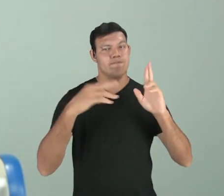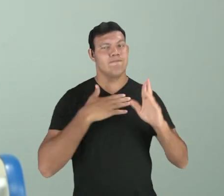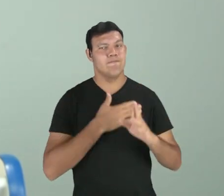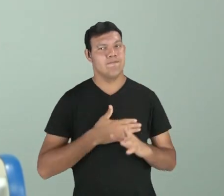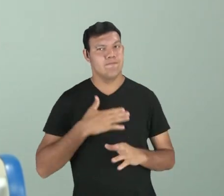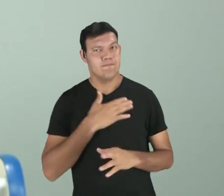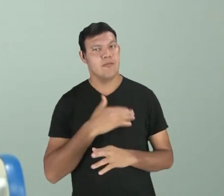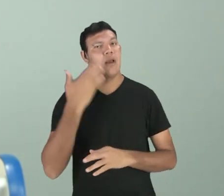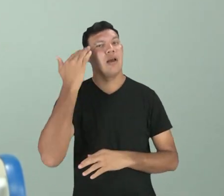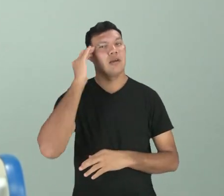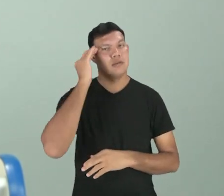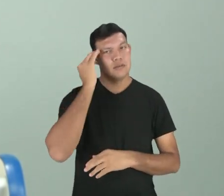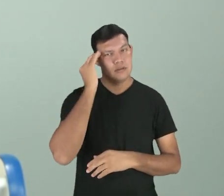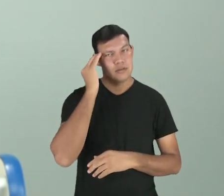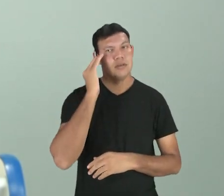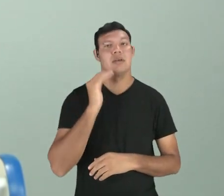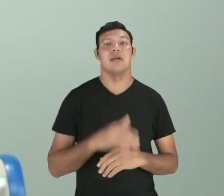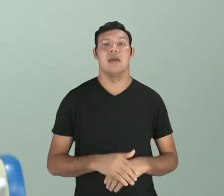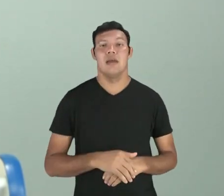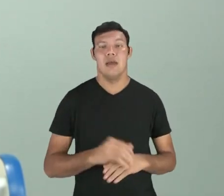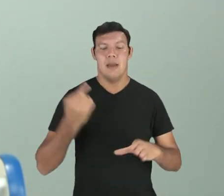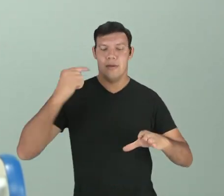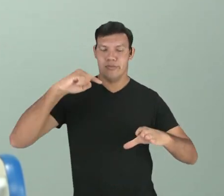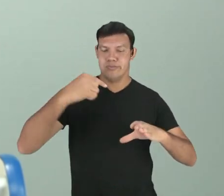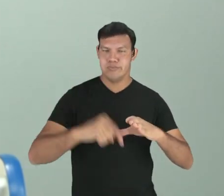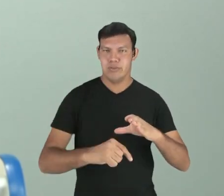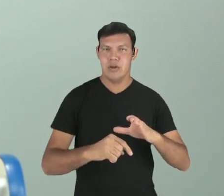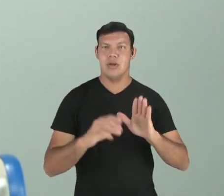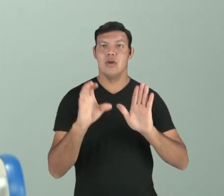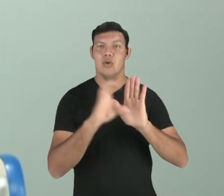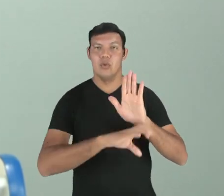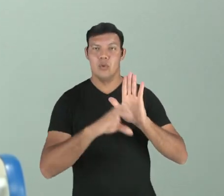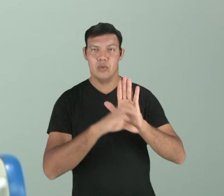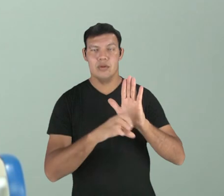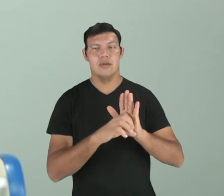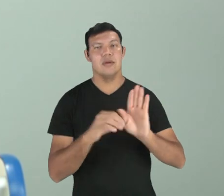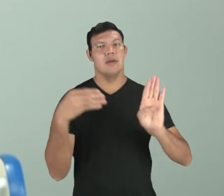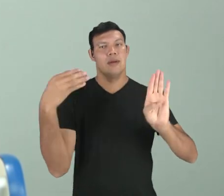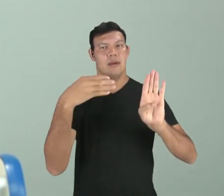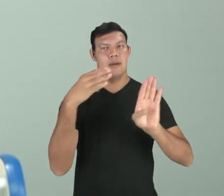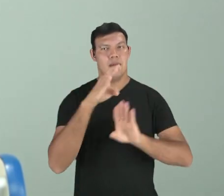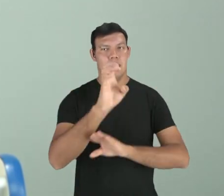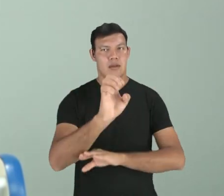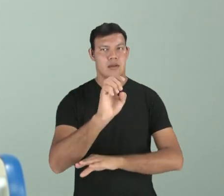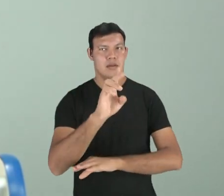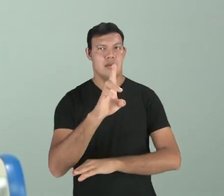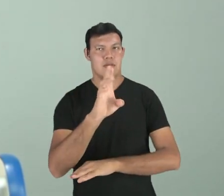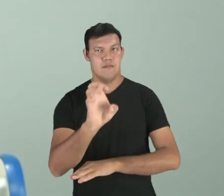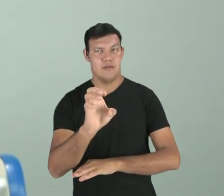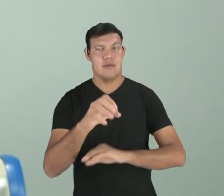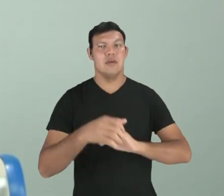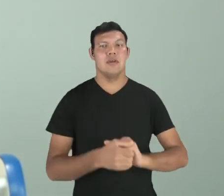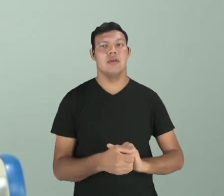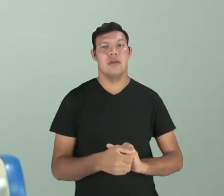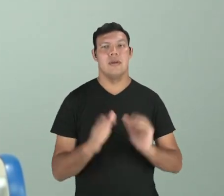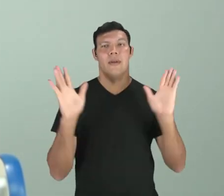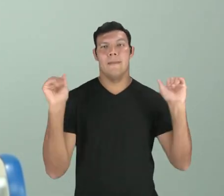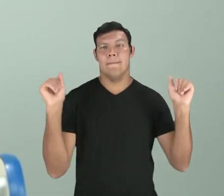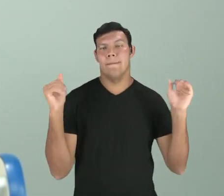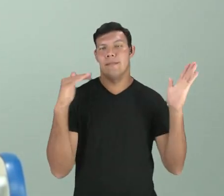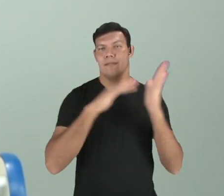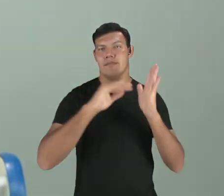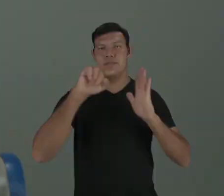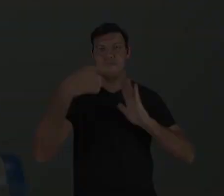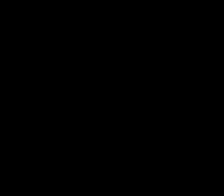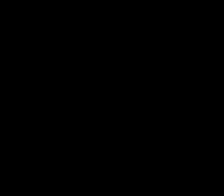e entendido. Para saber mais, acessem a plataforma Edu. Bye, bye, tchau, tchau e até a próxima.